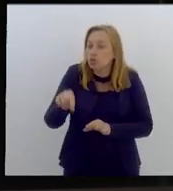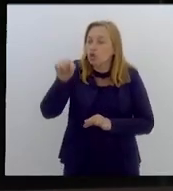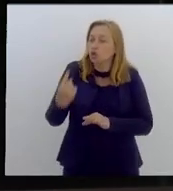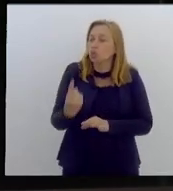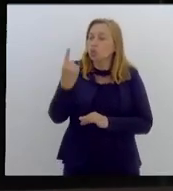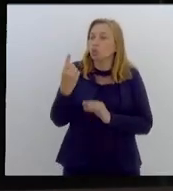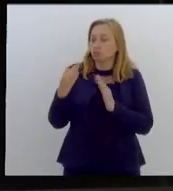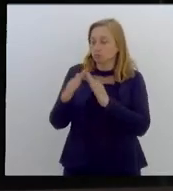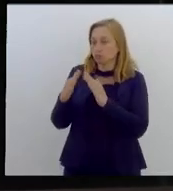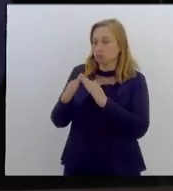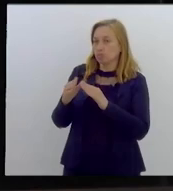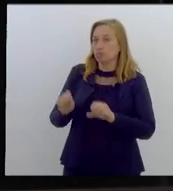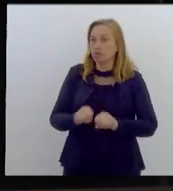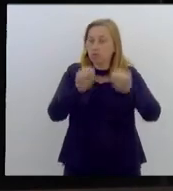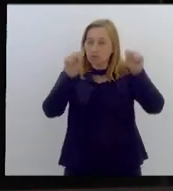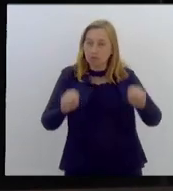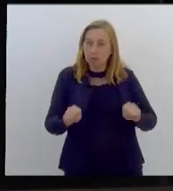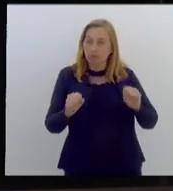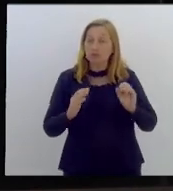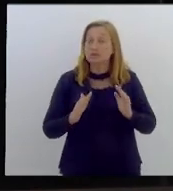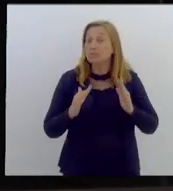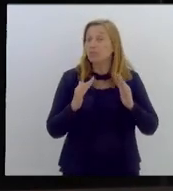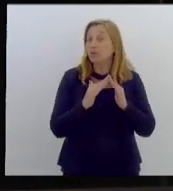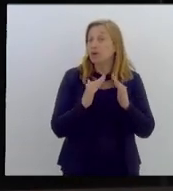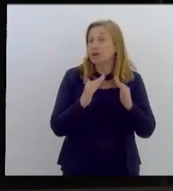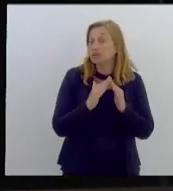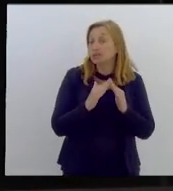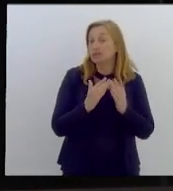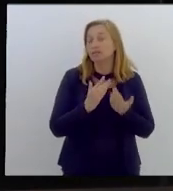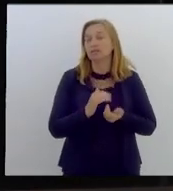o sistema de habitação de...